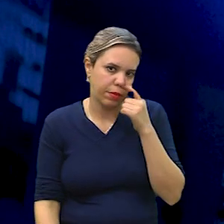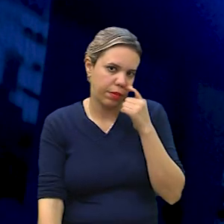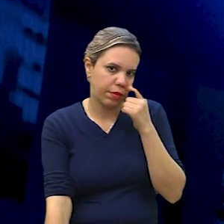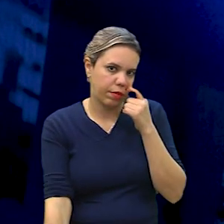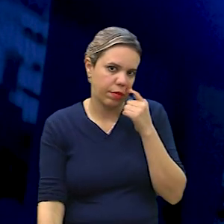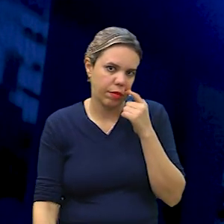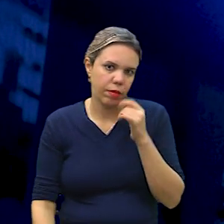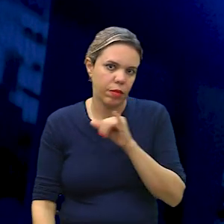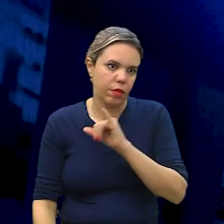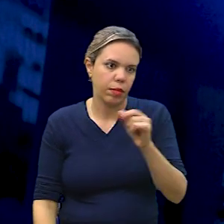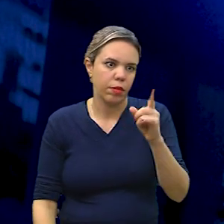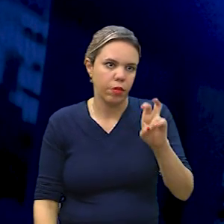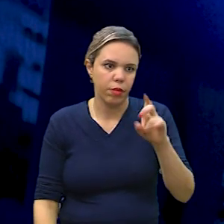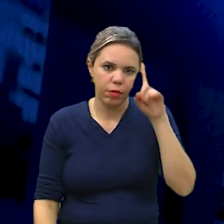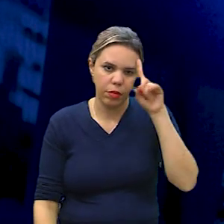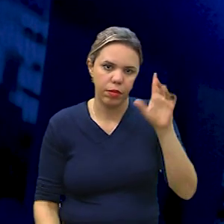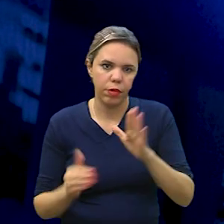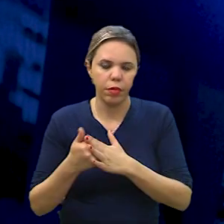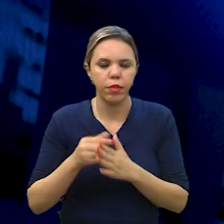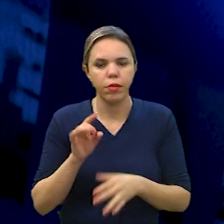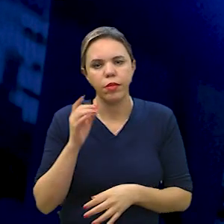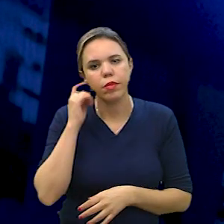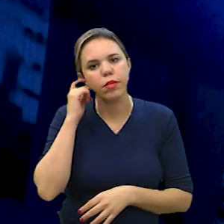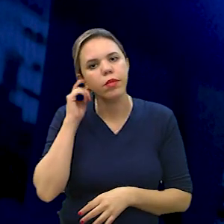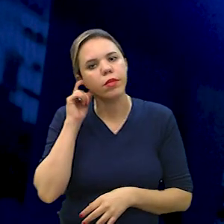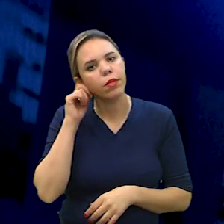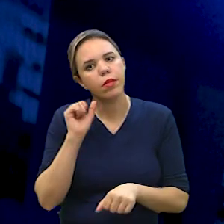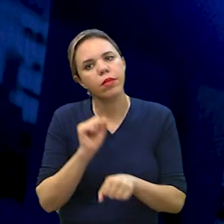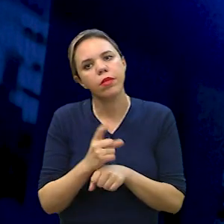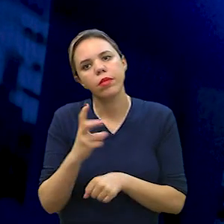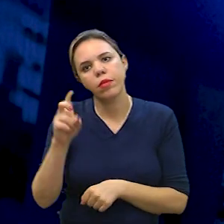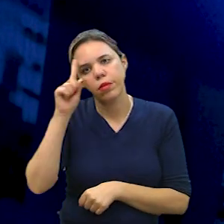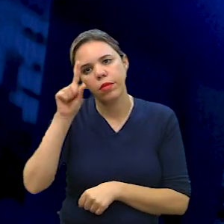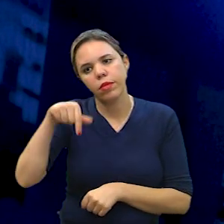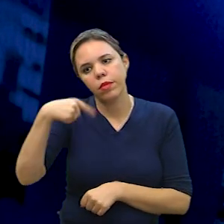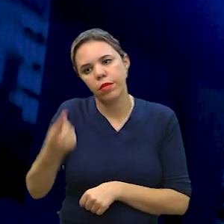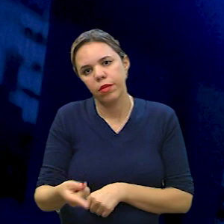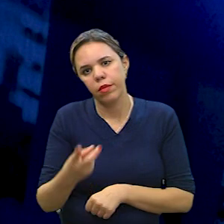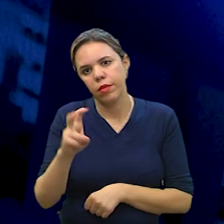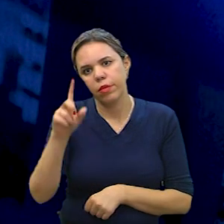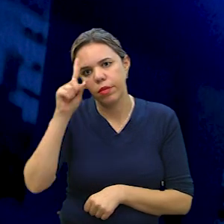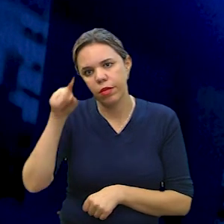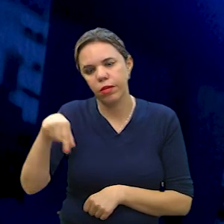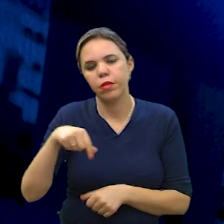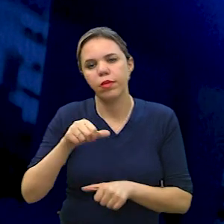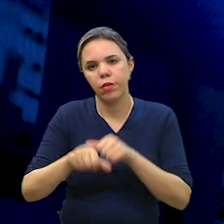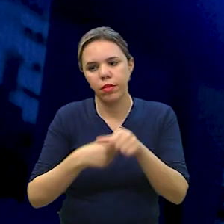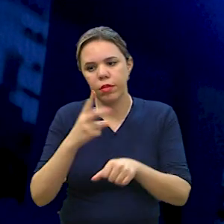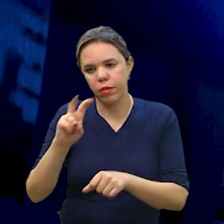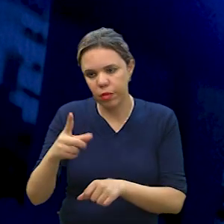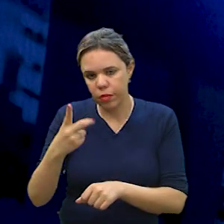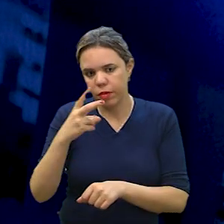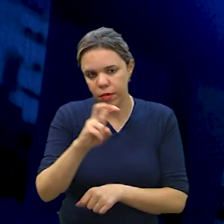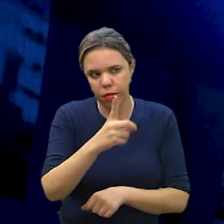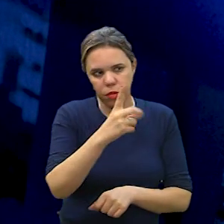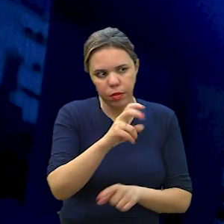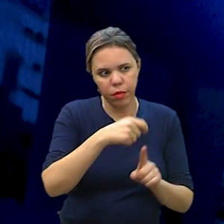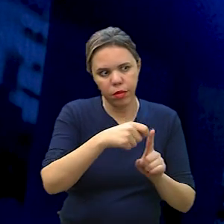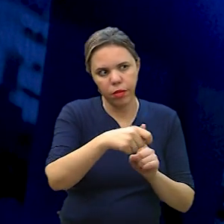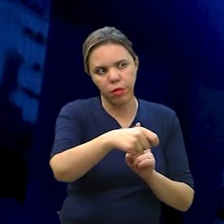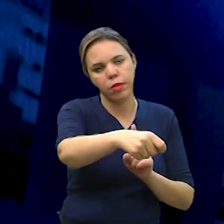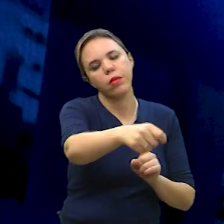nós tivemos a notícia que seria 15 dias. Então, nós paramos os 15 dias e depois esses 15 dias foram virando mais 15, mais